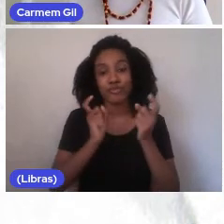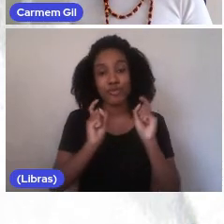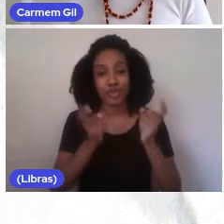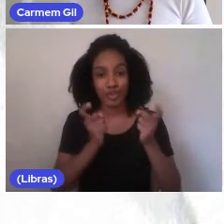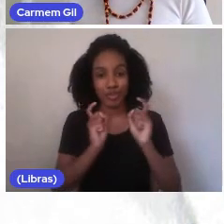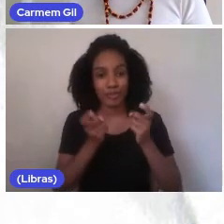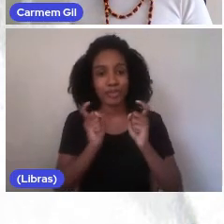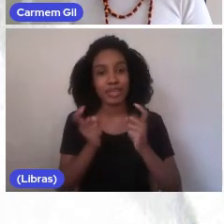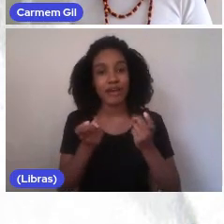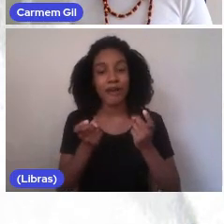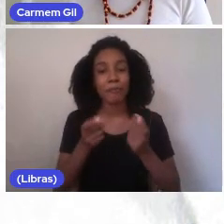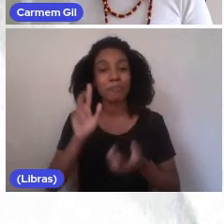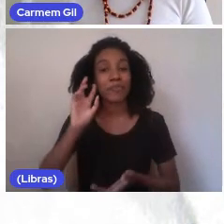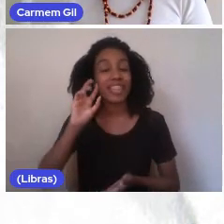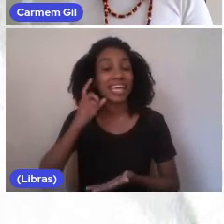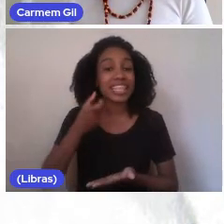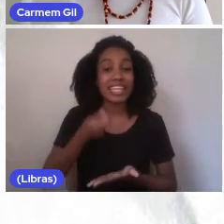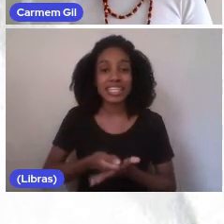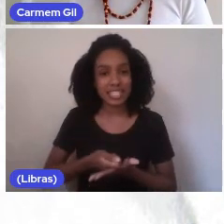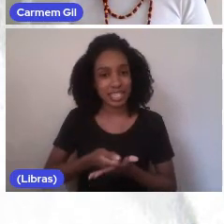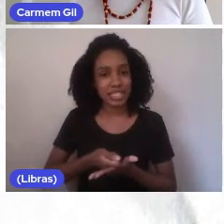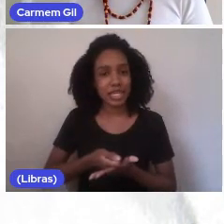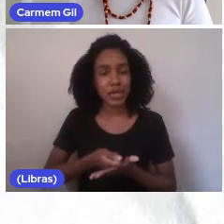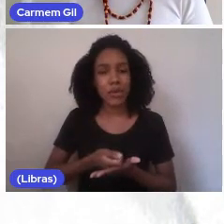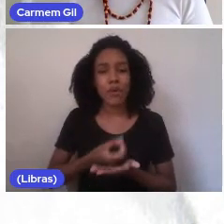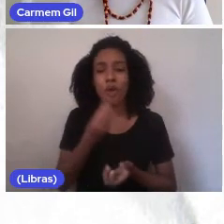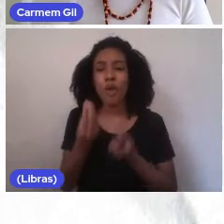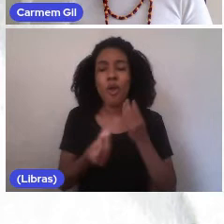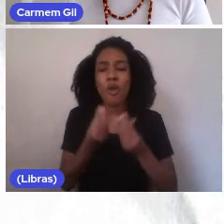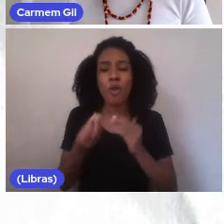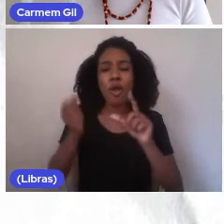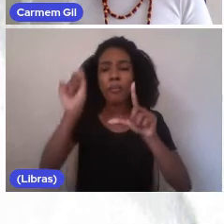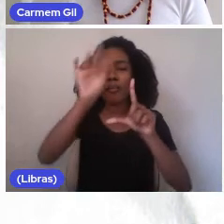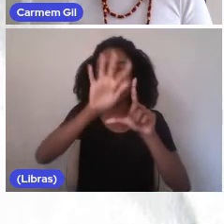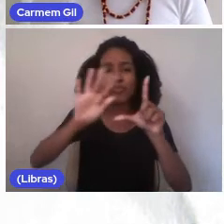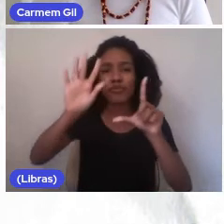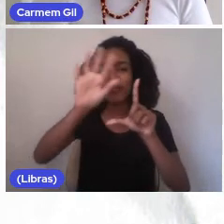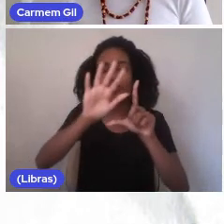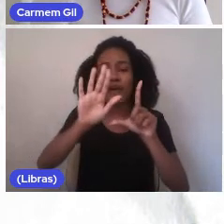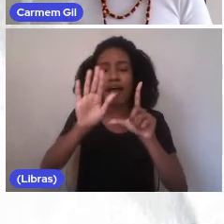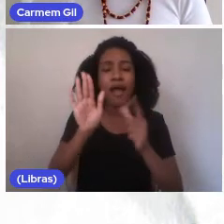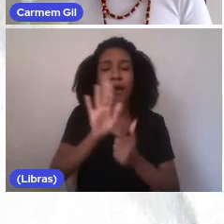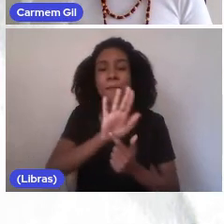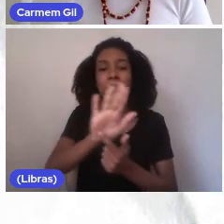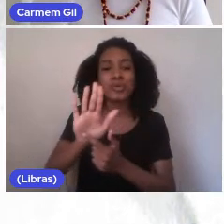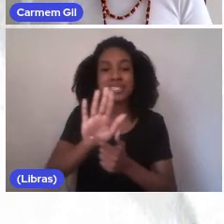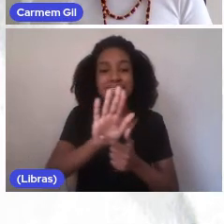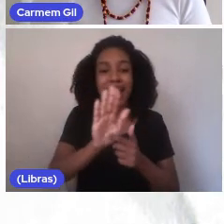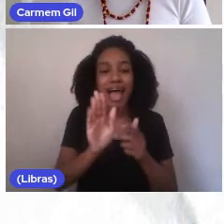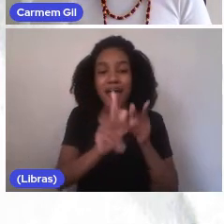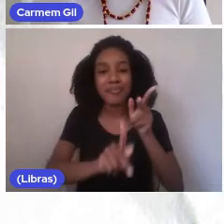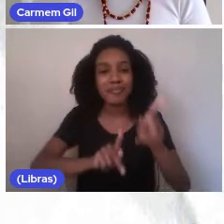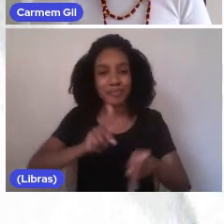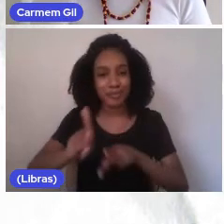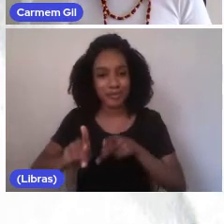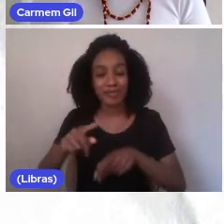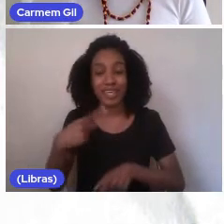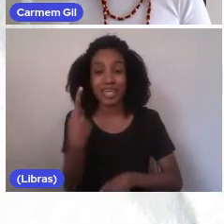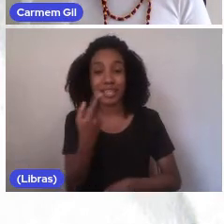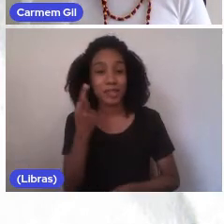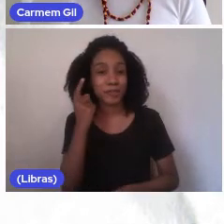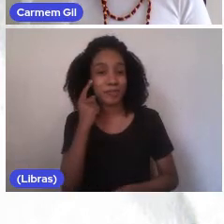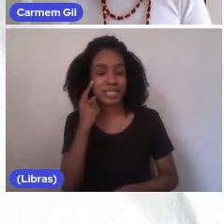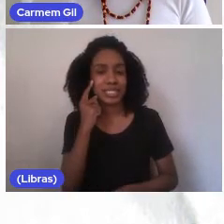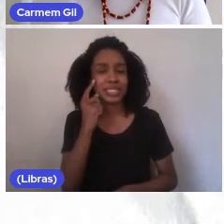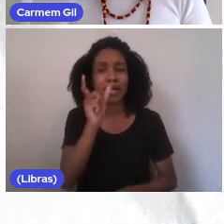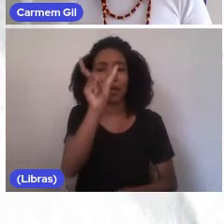reunião, se definiu que cara teríamos para o público. Pensamos em uma pessoa que representasse o